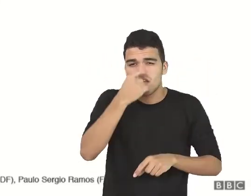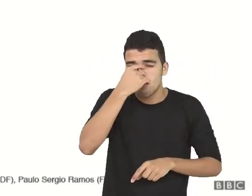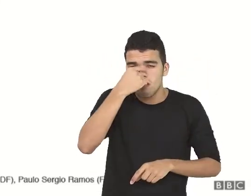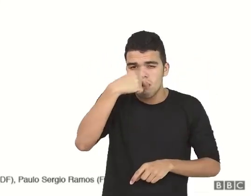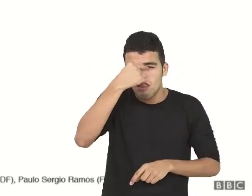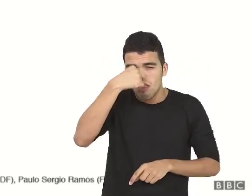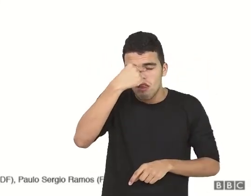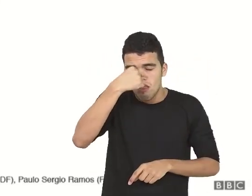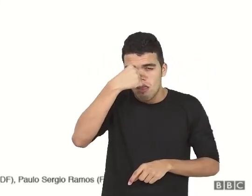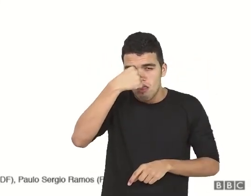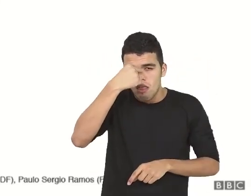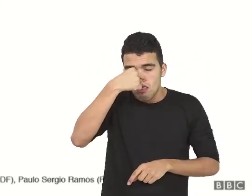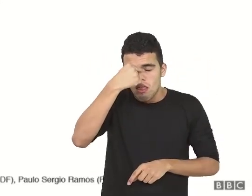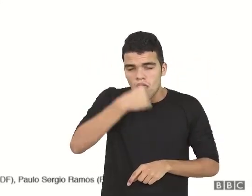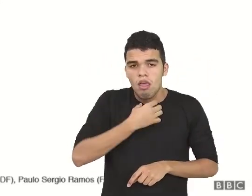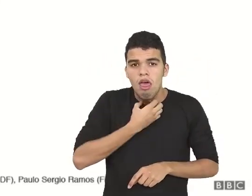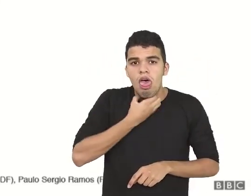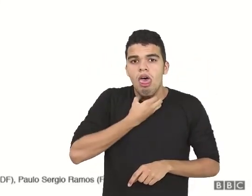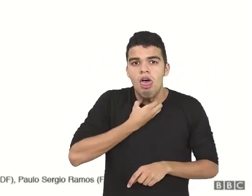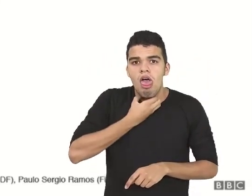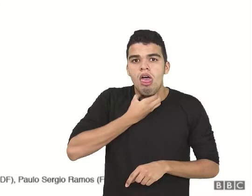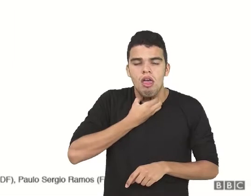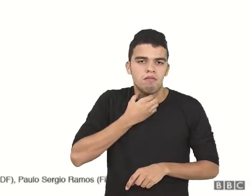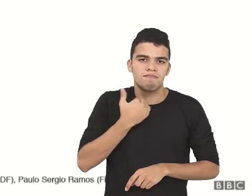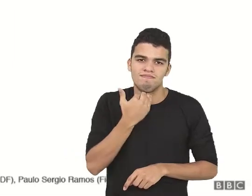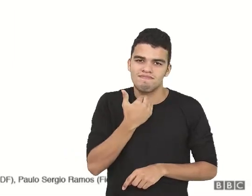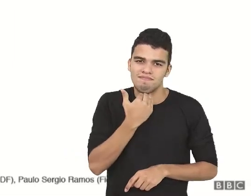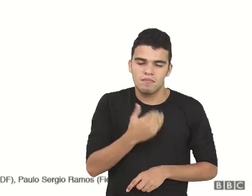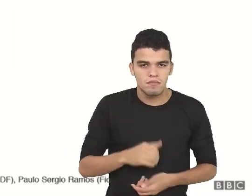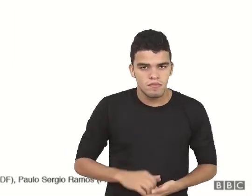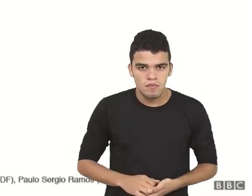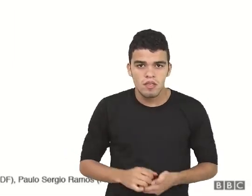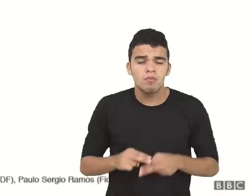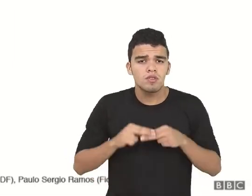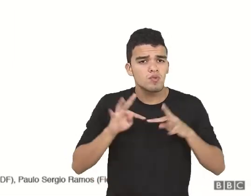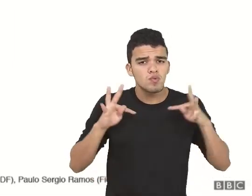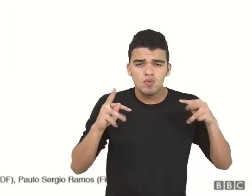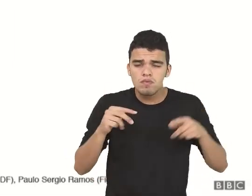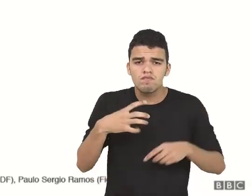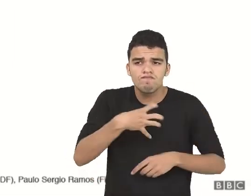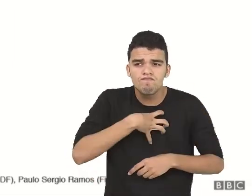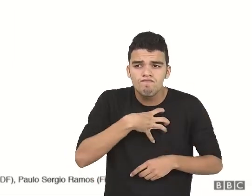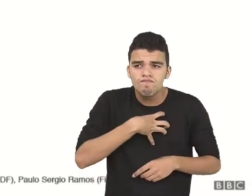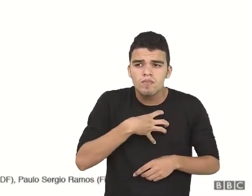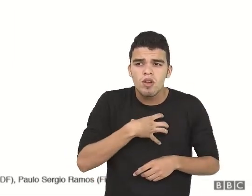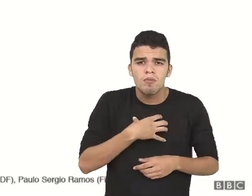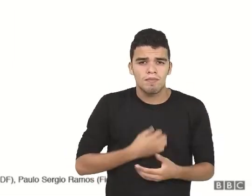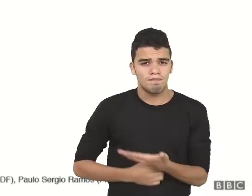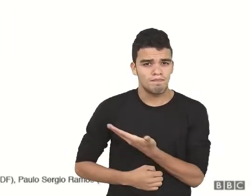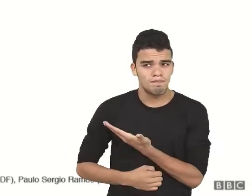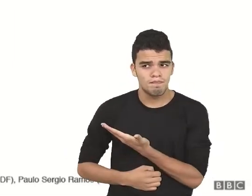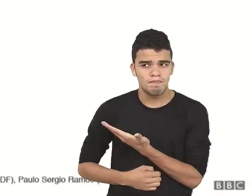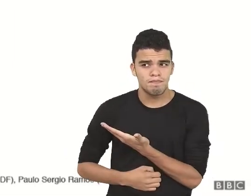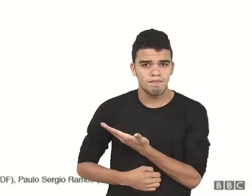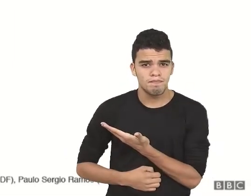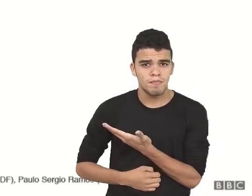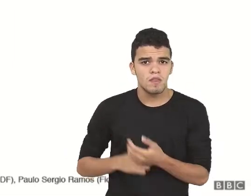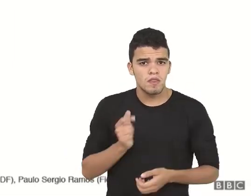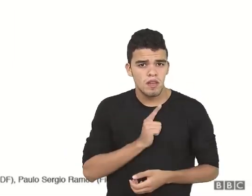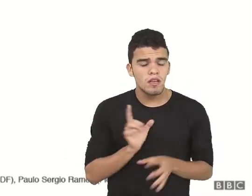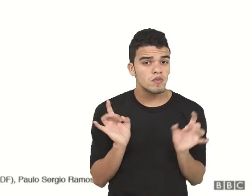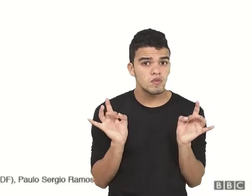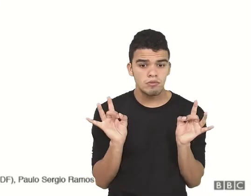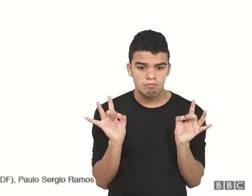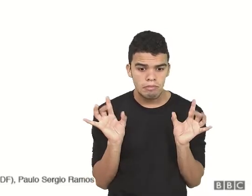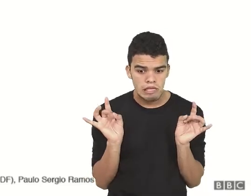E, além de todos esses sintomas que vocês estão vendo aí, tem um que é muito especial, que ele